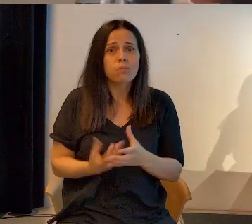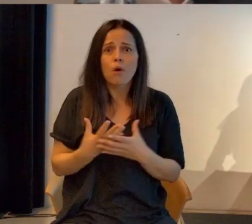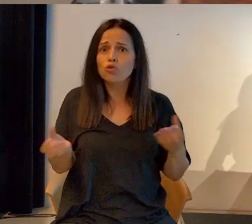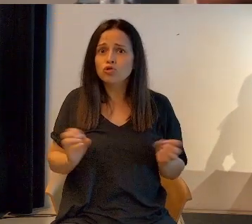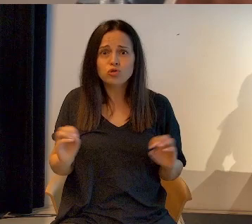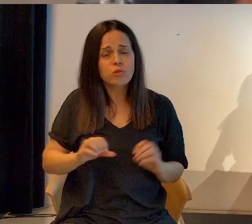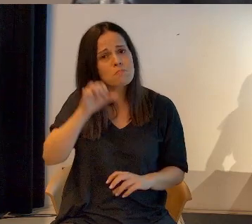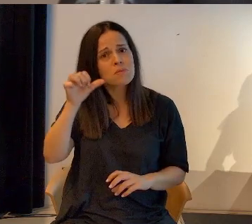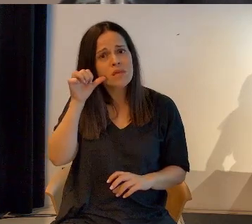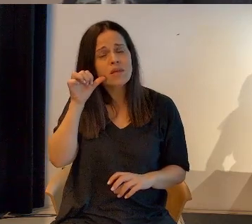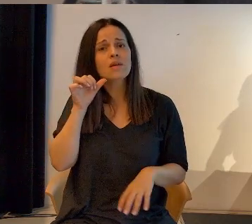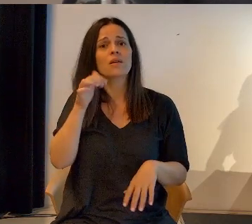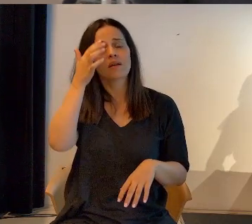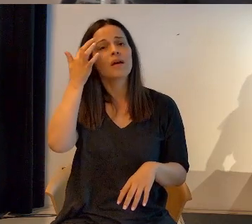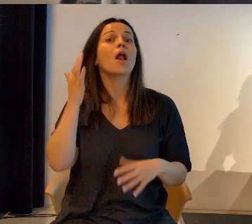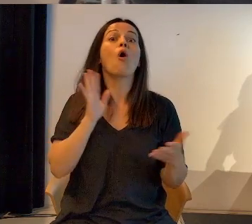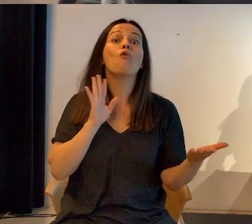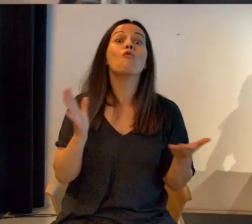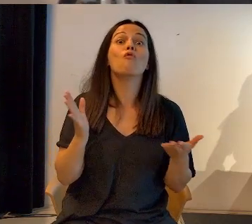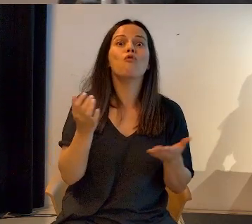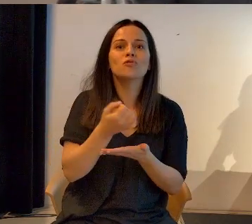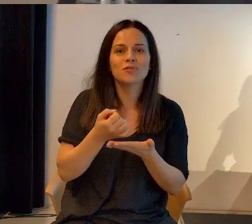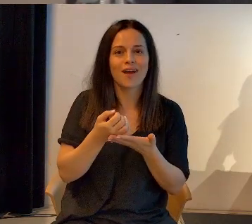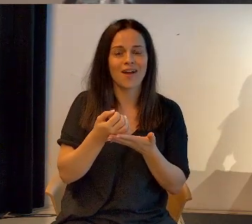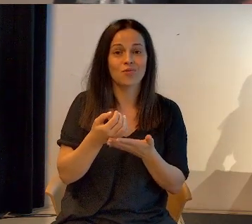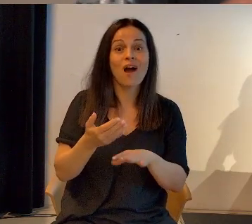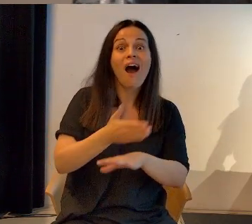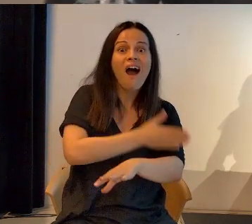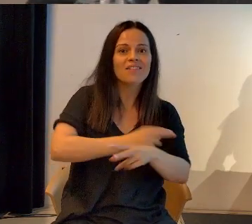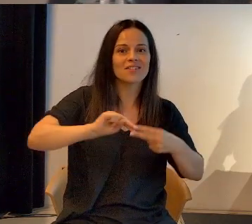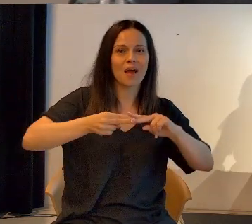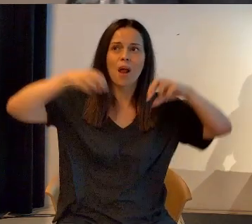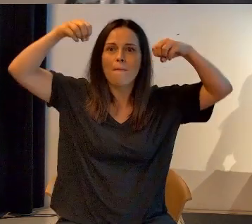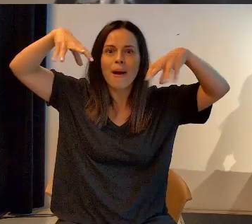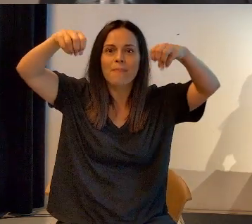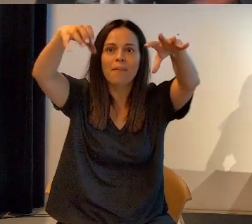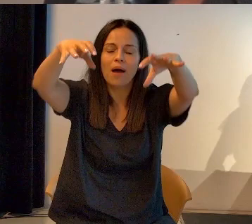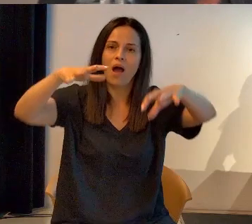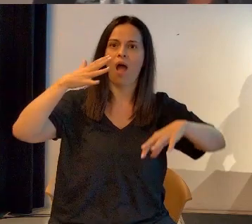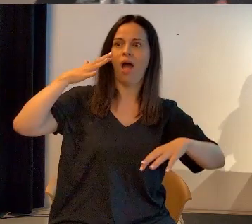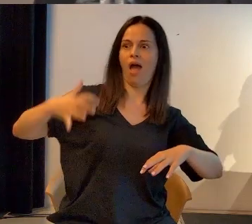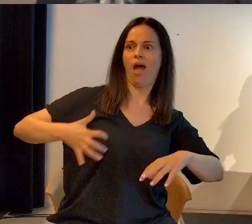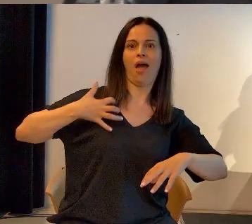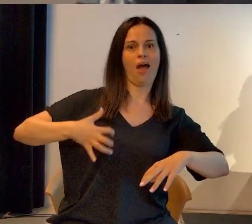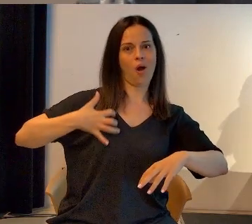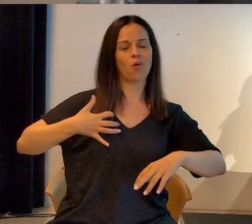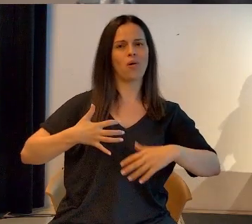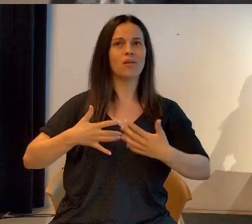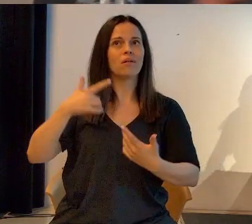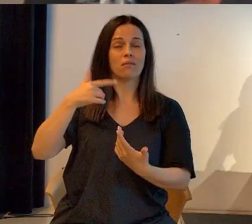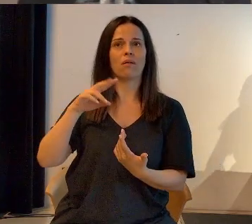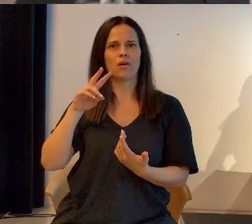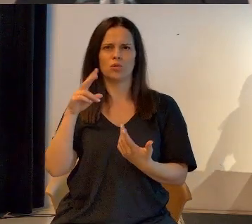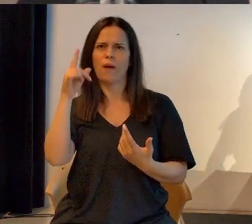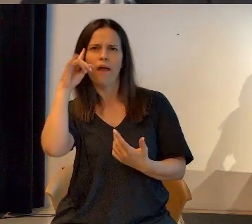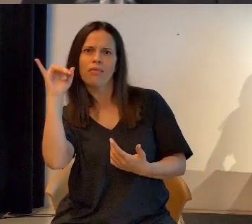uma parceria com... Eram os funcionários da Câmara que colocavam os chapéus. E, portanto, para nós é um motivo de orgulho saber que alguém pegou numa ideia,